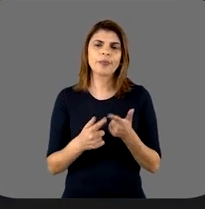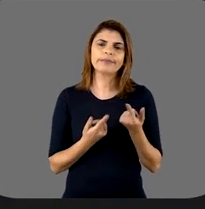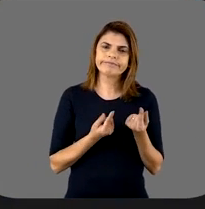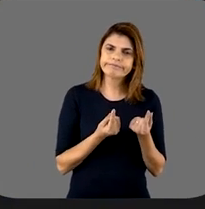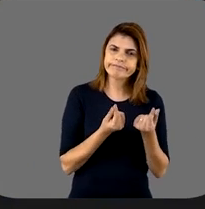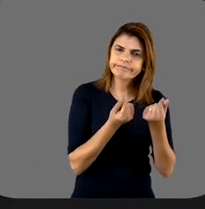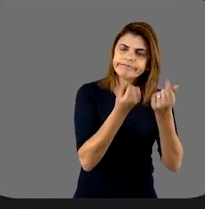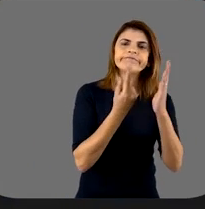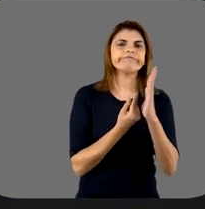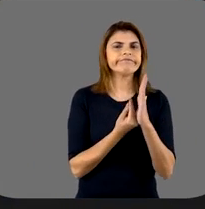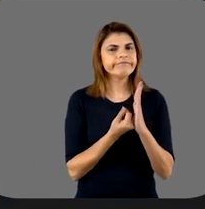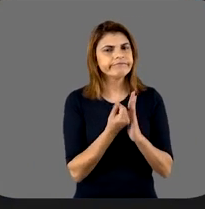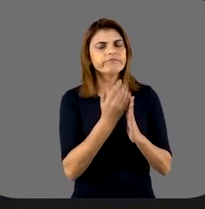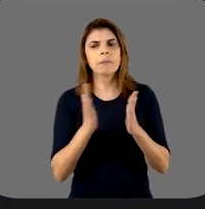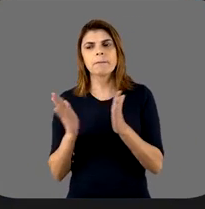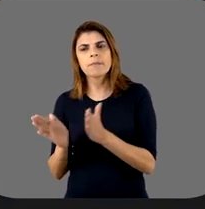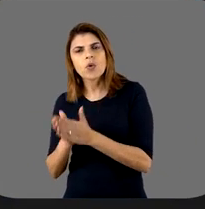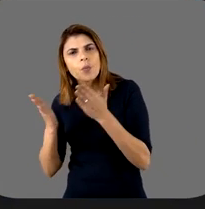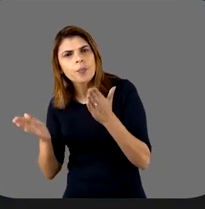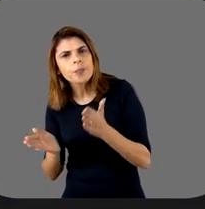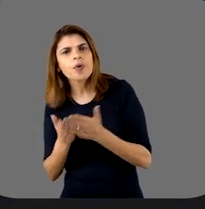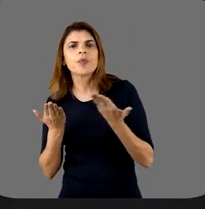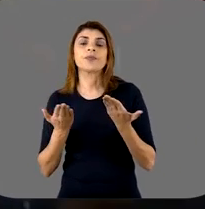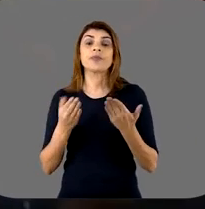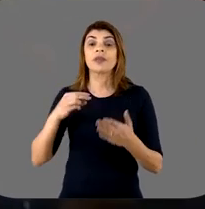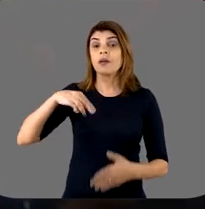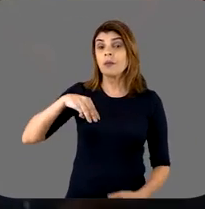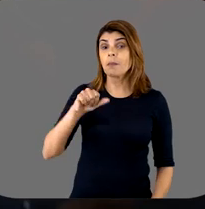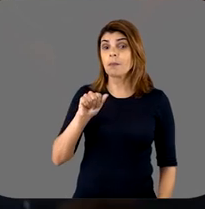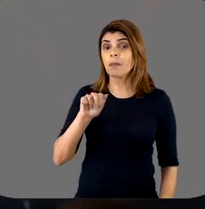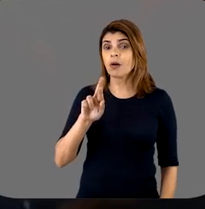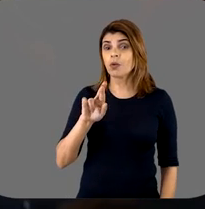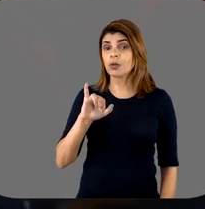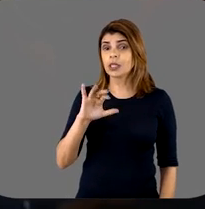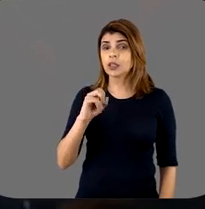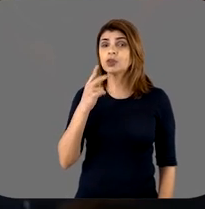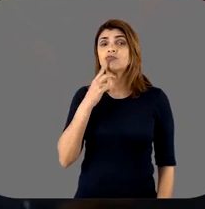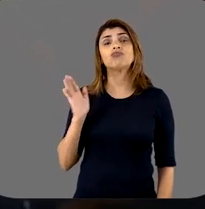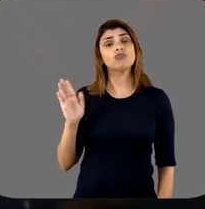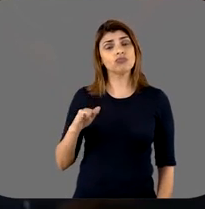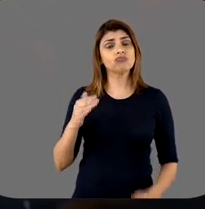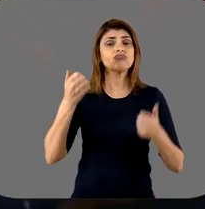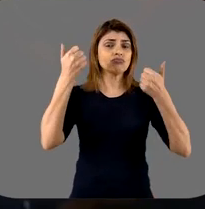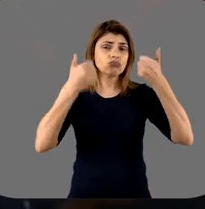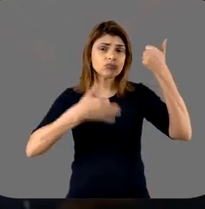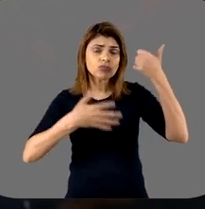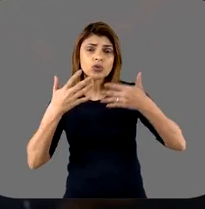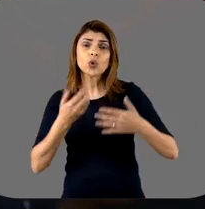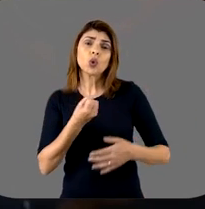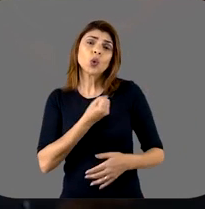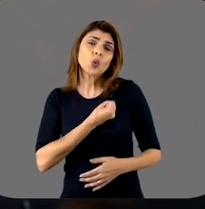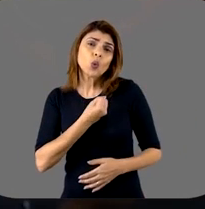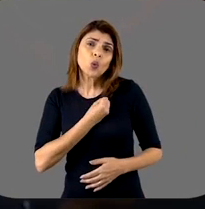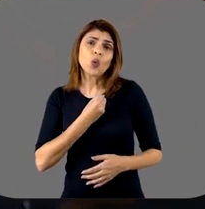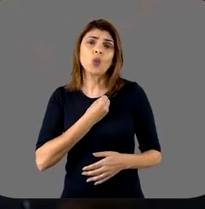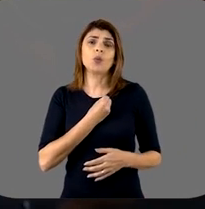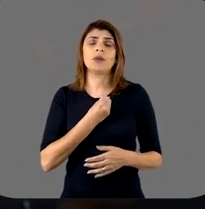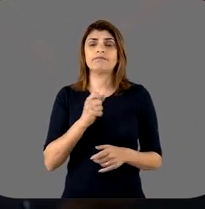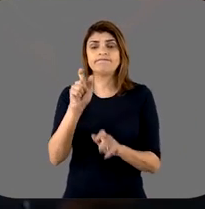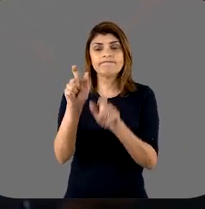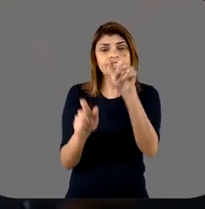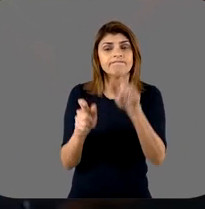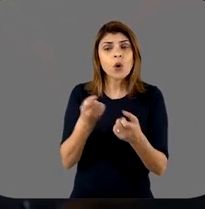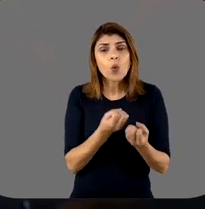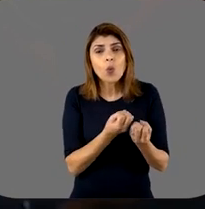da questão, né, da pobreza. O doutor Maurício traz para a gente essa questão dos números, né, tantas vidas